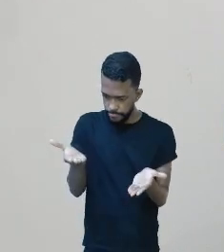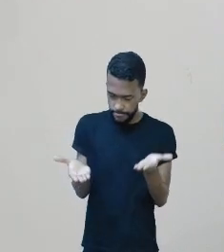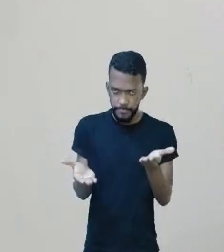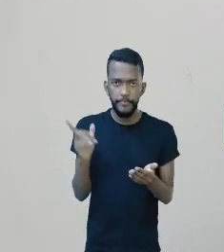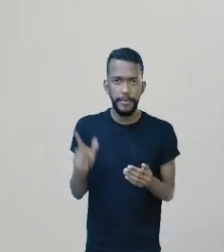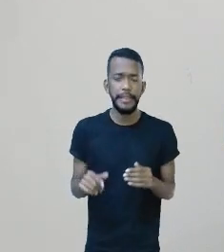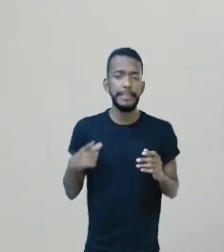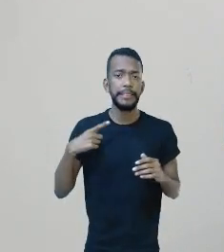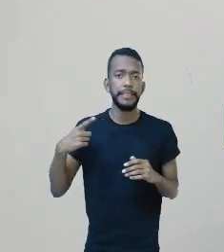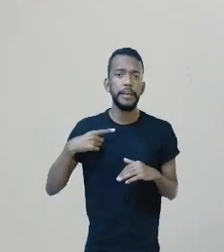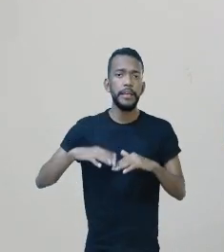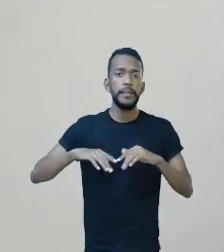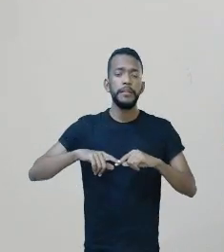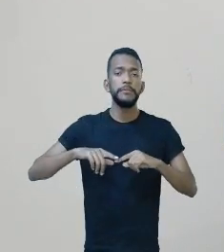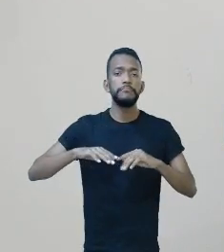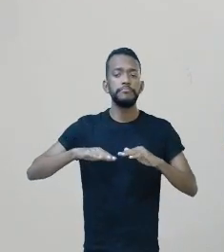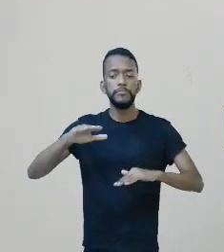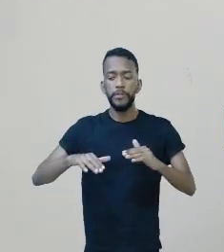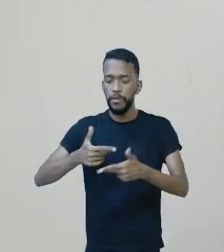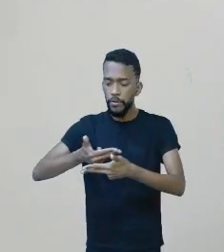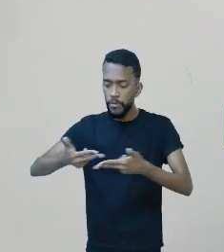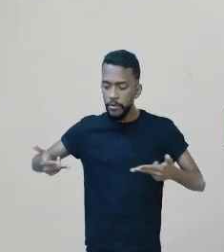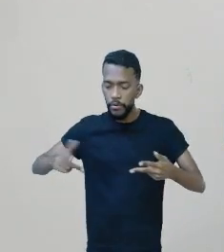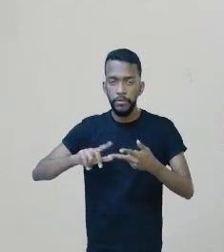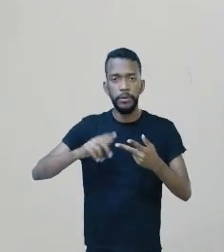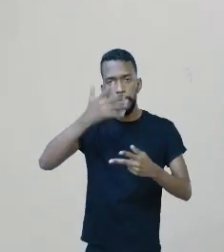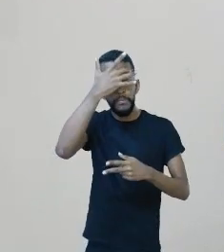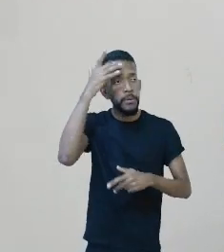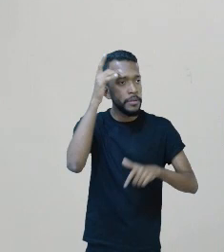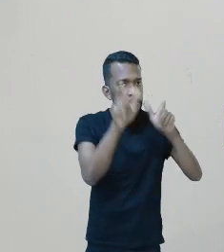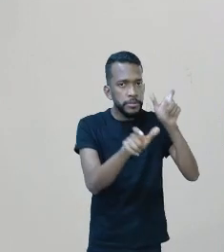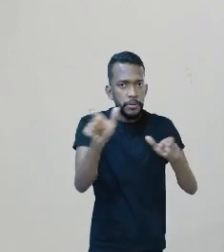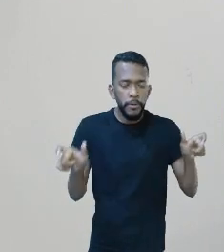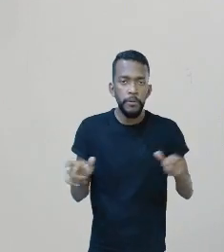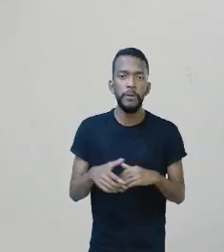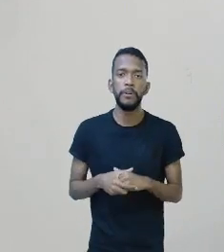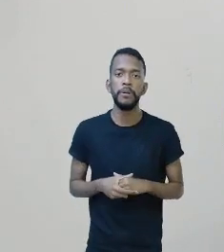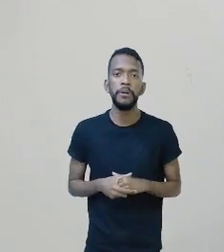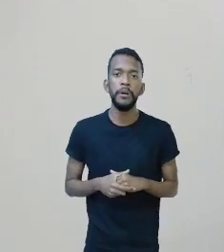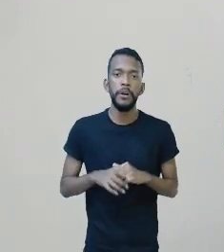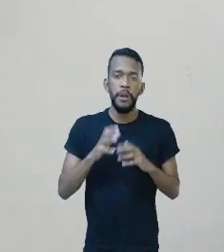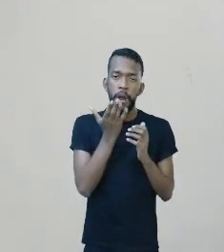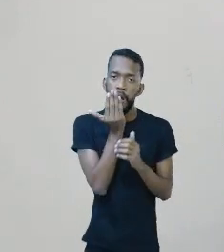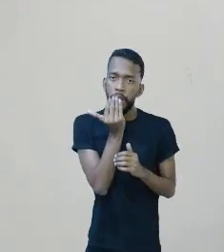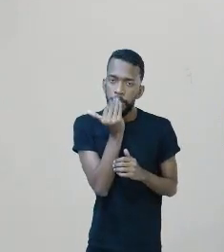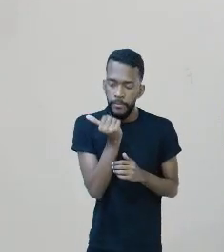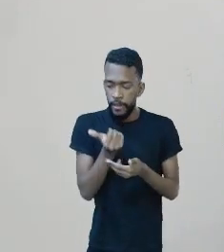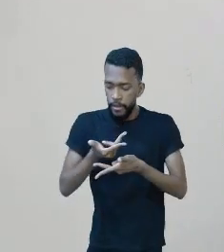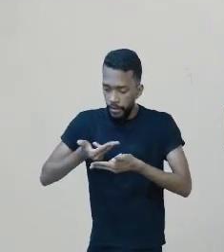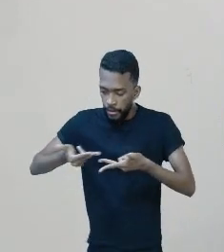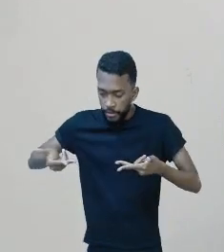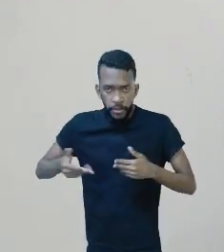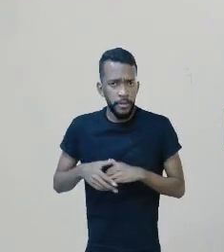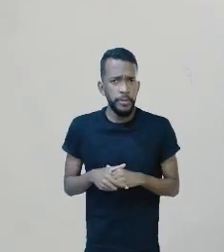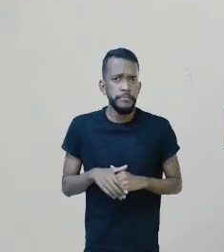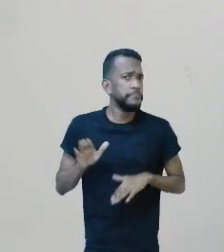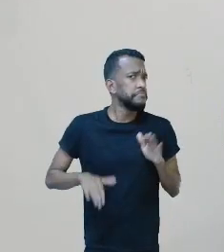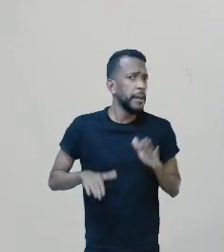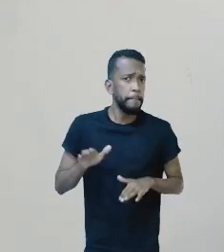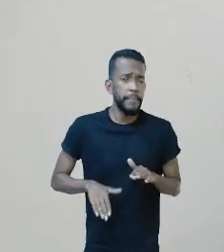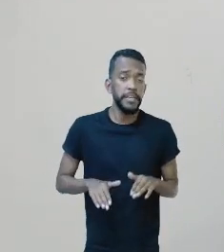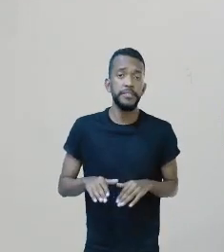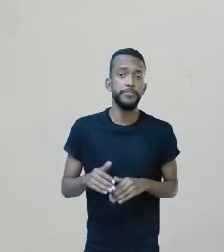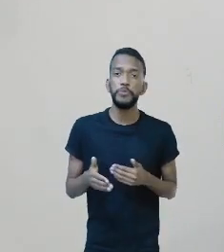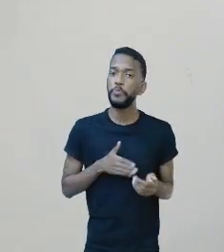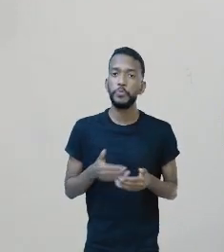medir determinadas coisas, pessoas, alimentos. Dependendo do